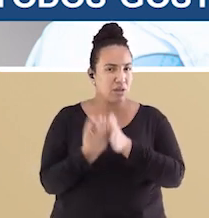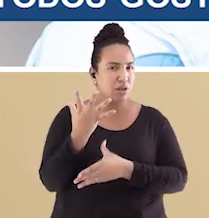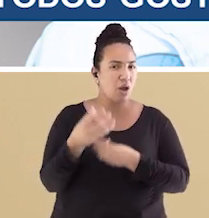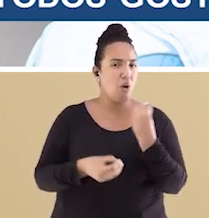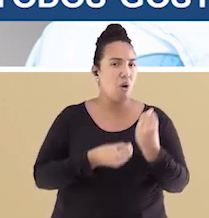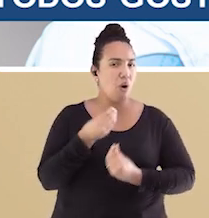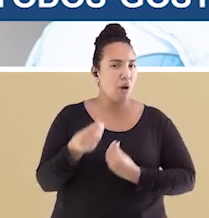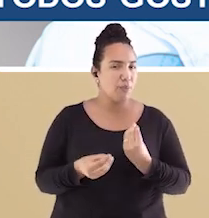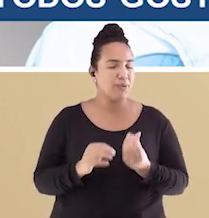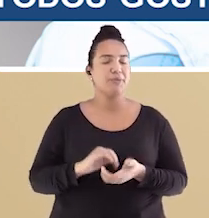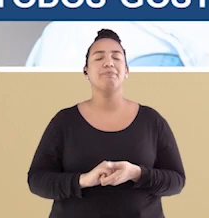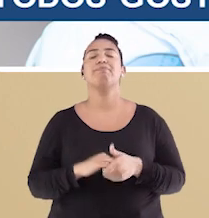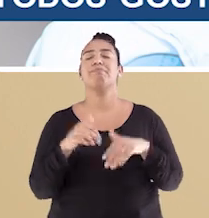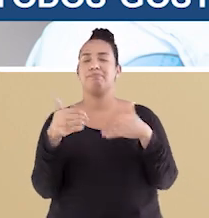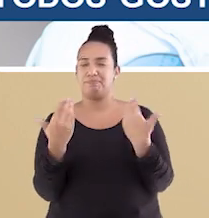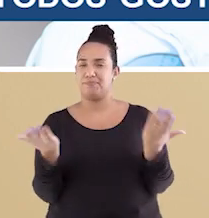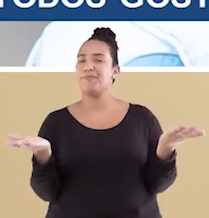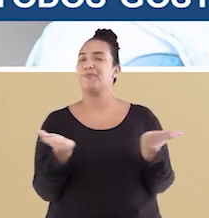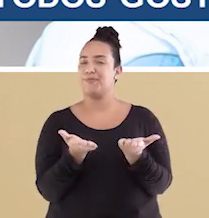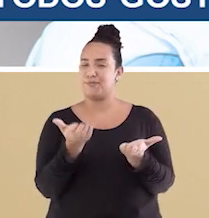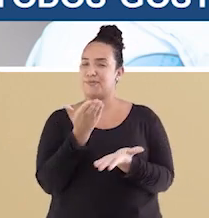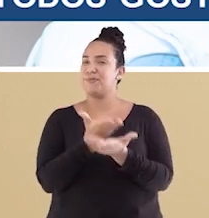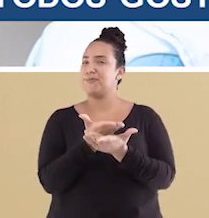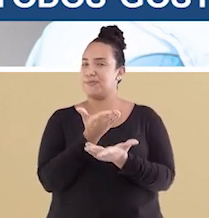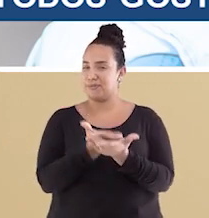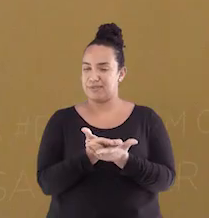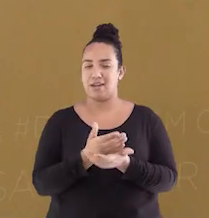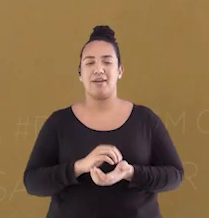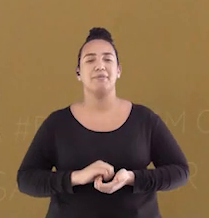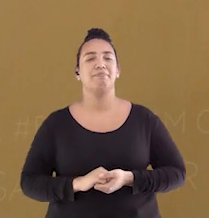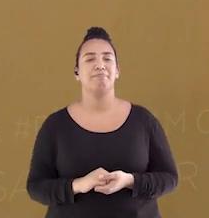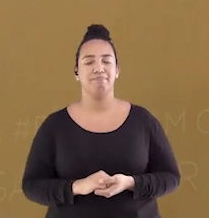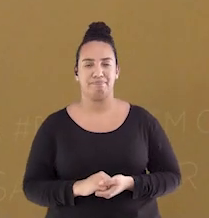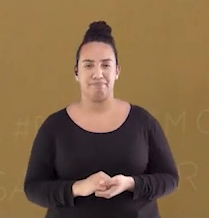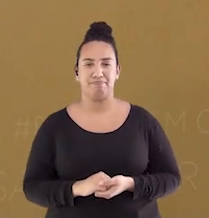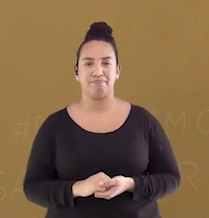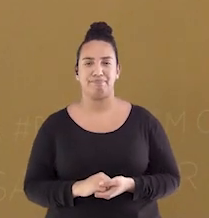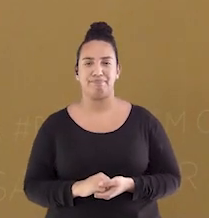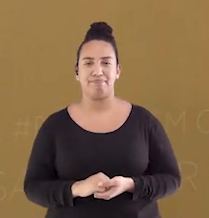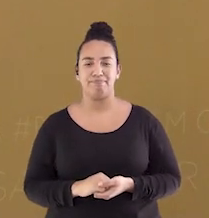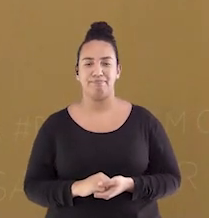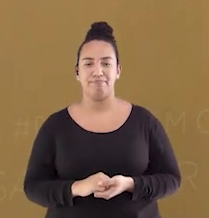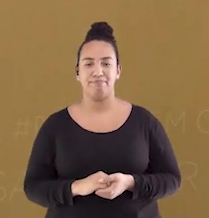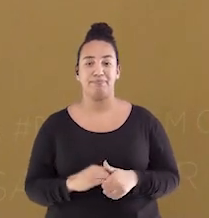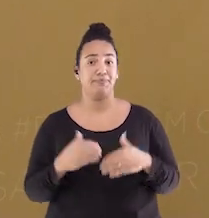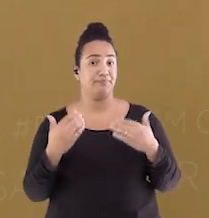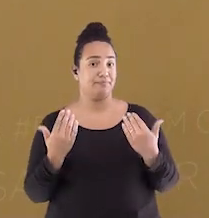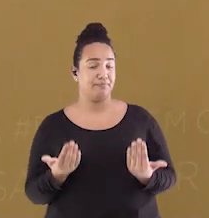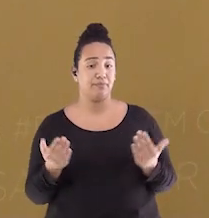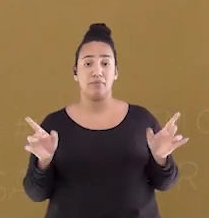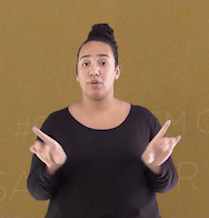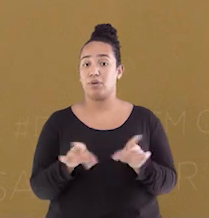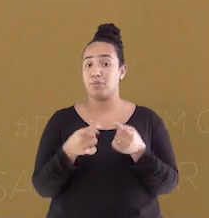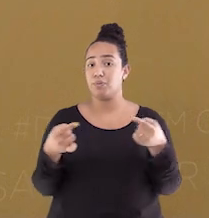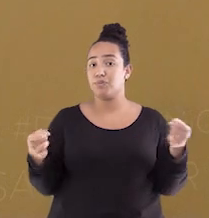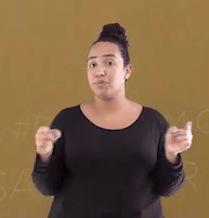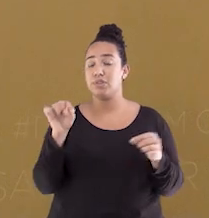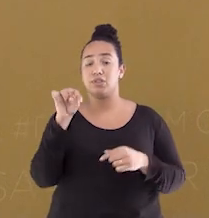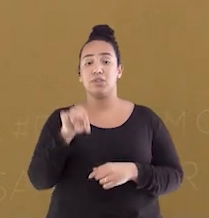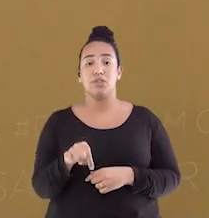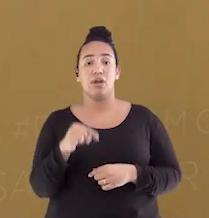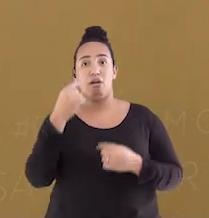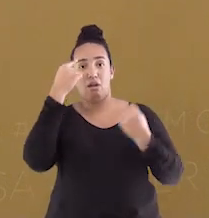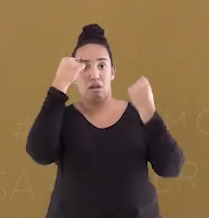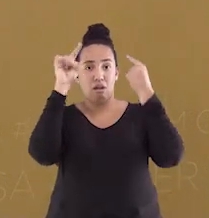É exatamente isso que nós vamos ver no programa de hoje. Uma composição musical é uma forma de criação que vai